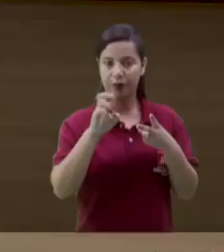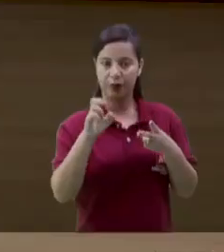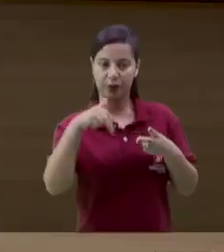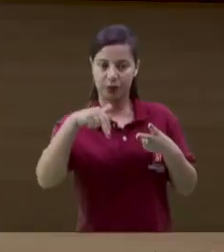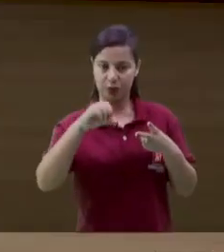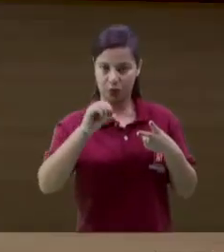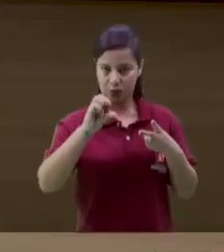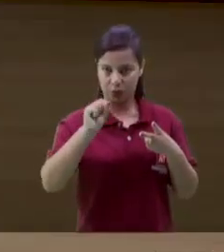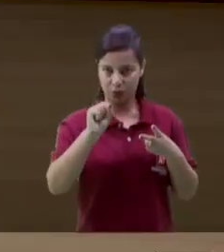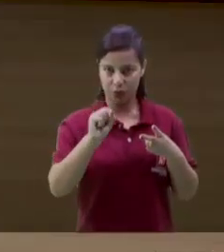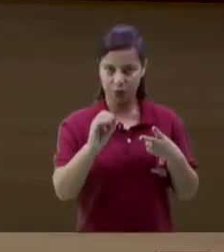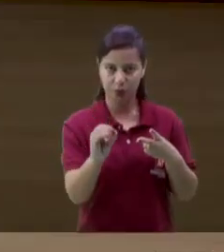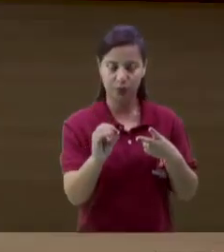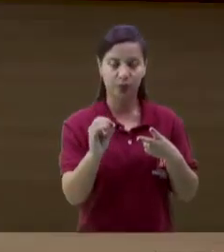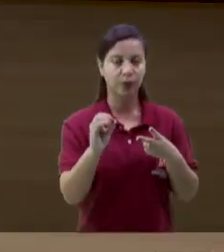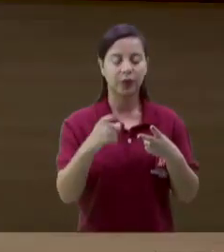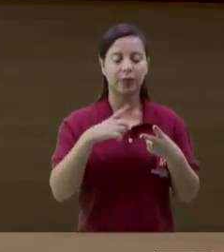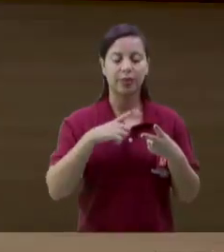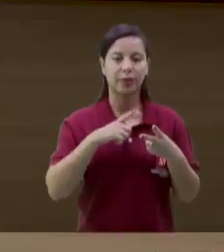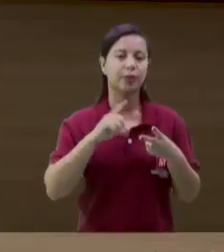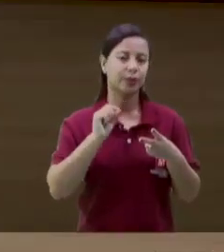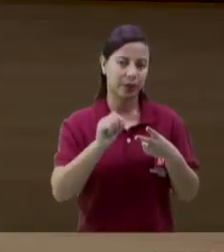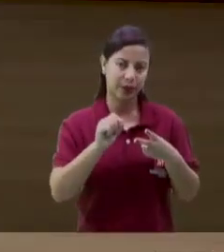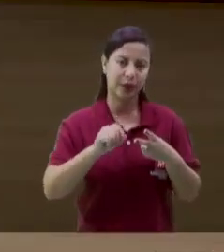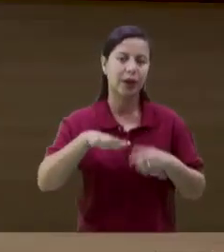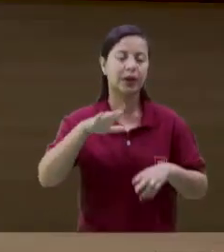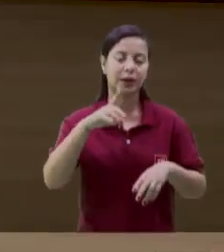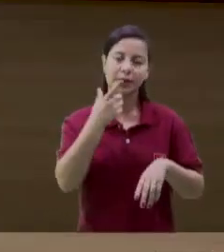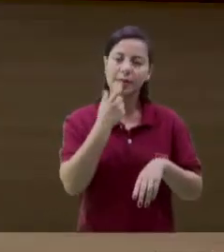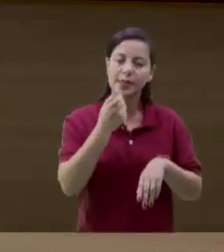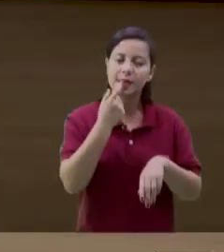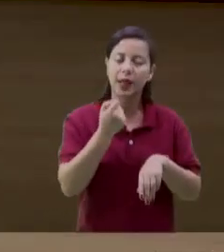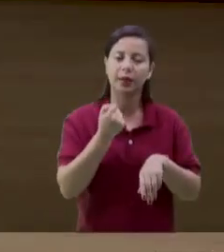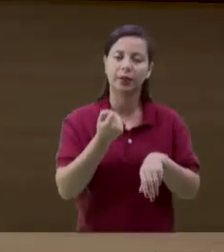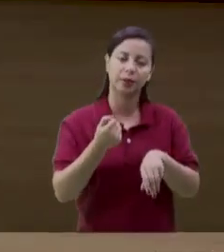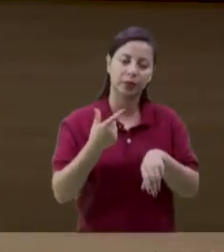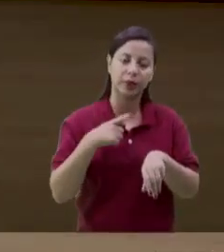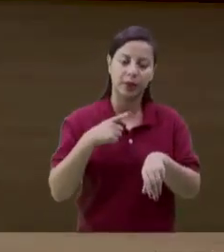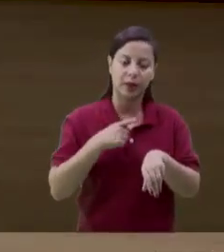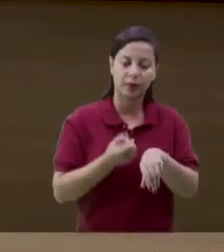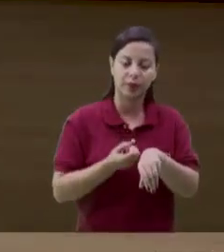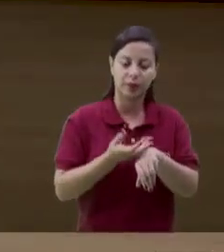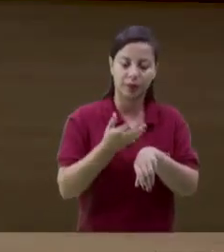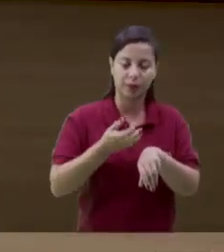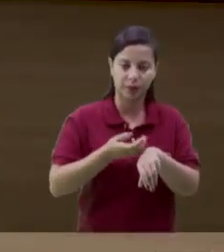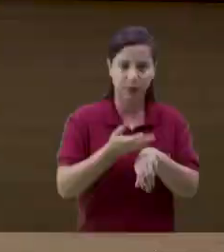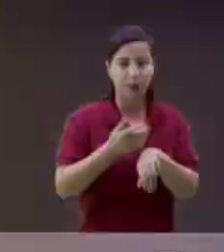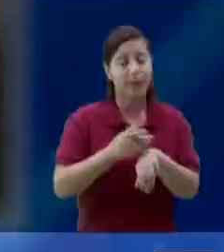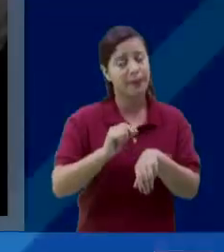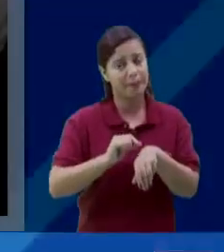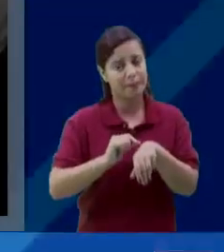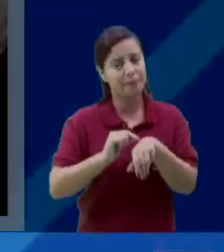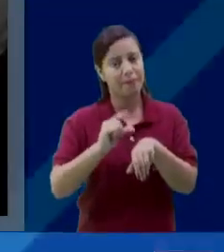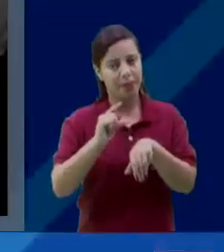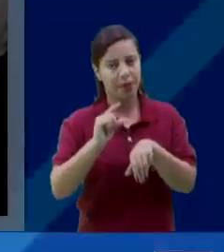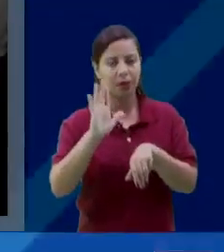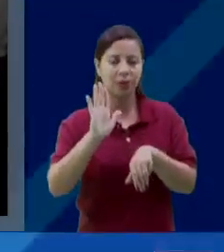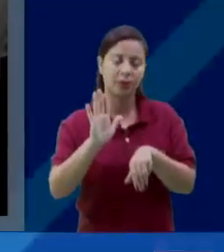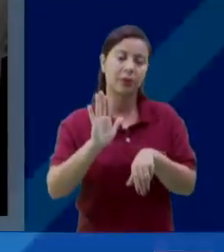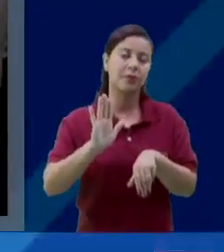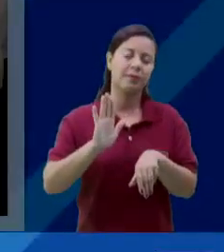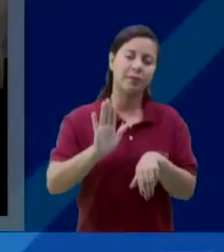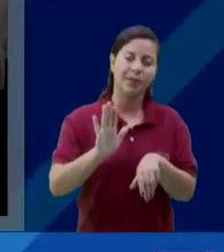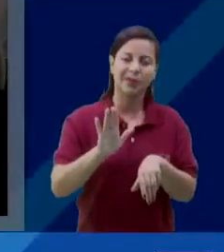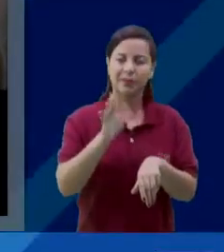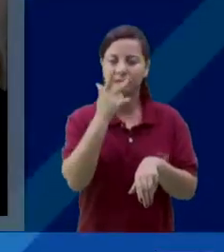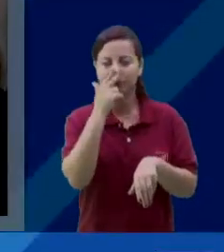venoso, embora também seja fácil de conter, o sangue pode vir numa quantidade maior, mas de uma